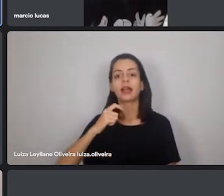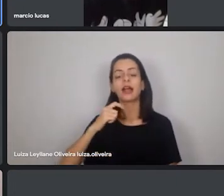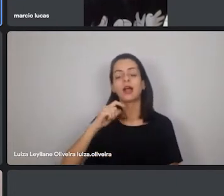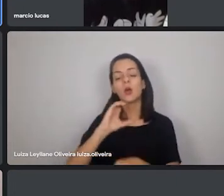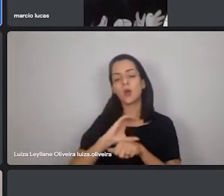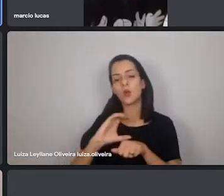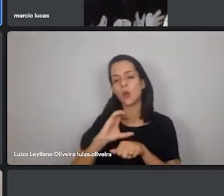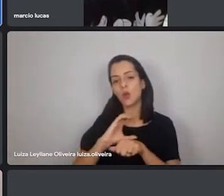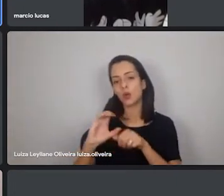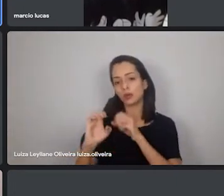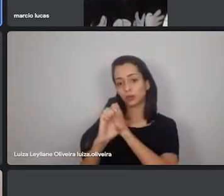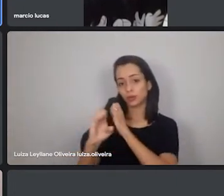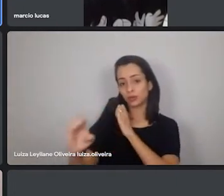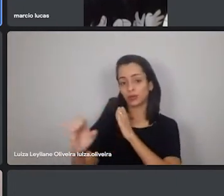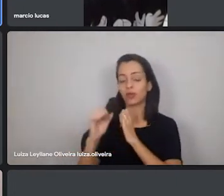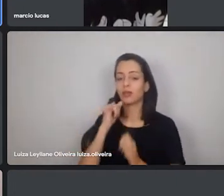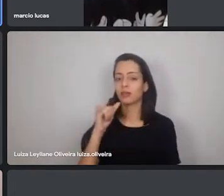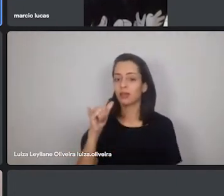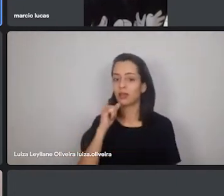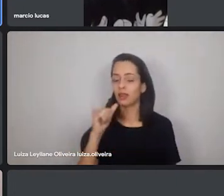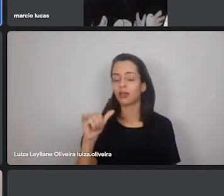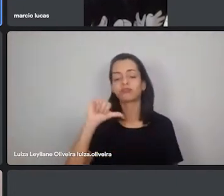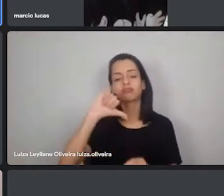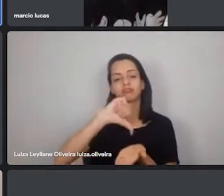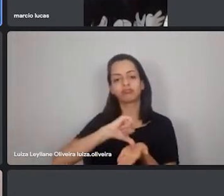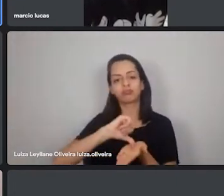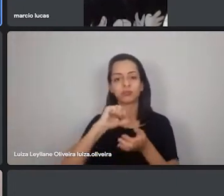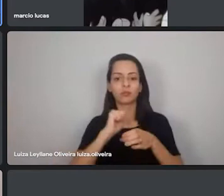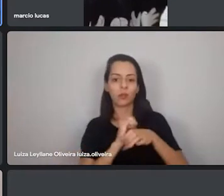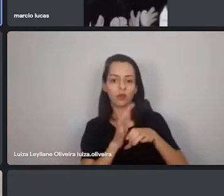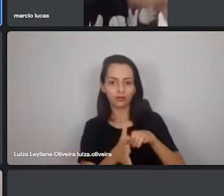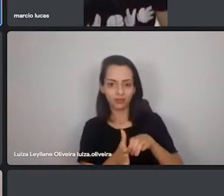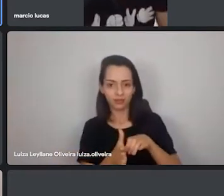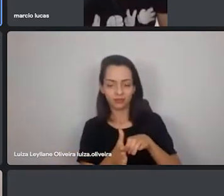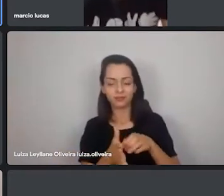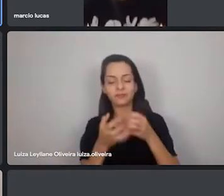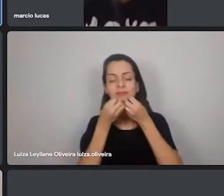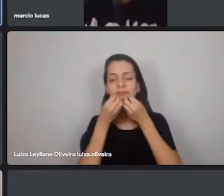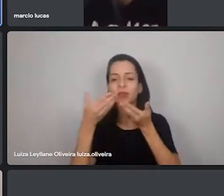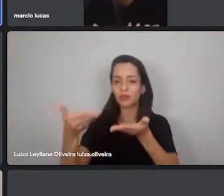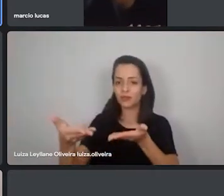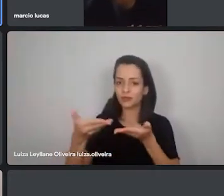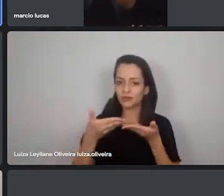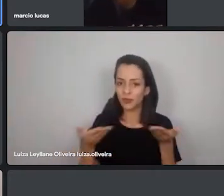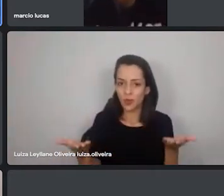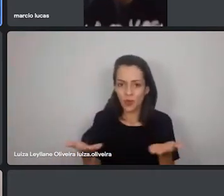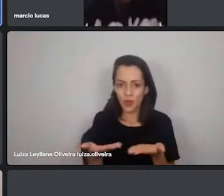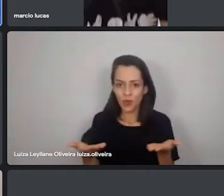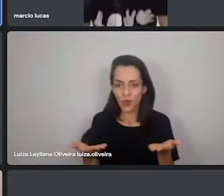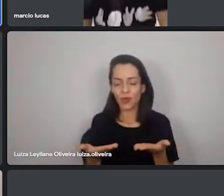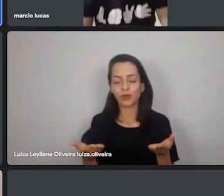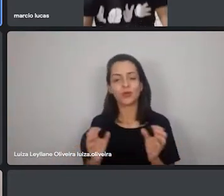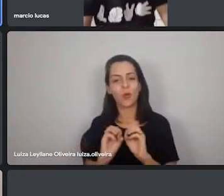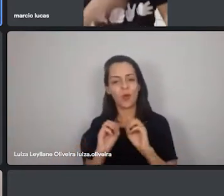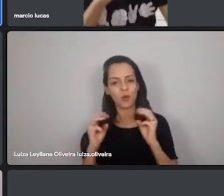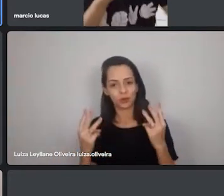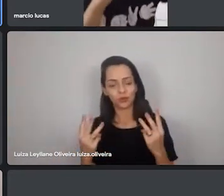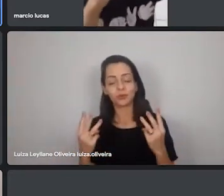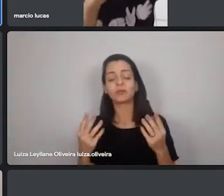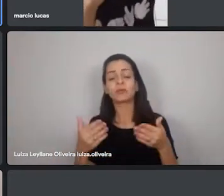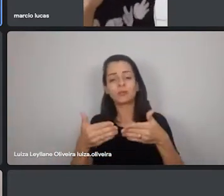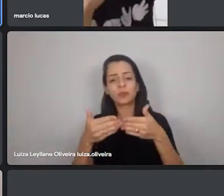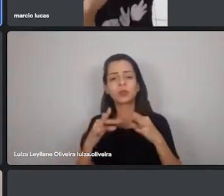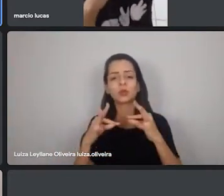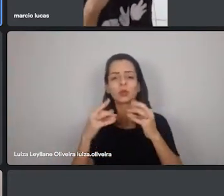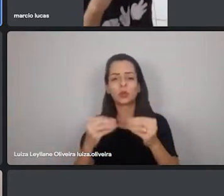do Norte de Minas Gerais, campus Montes Claros. Sejam bem-vindos ao nosso workshop. Peço a todos que mantenham o microfone